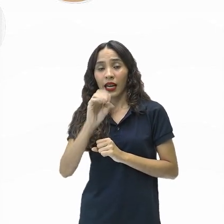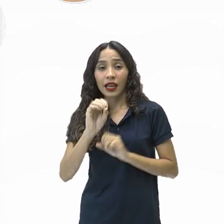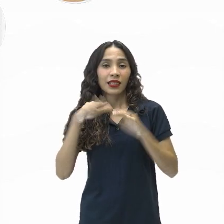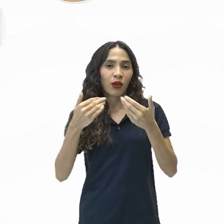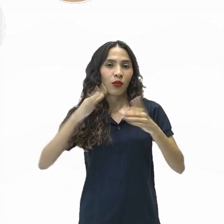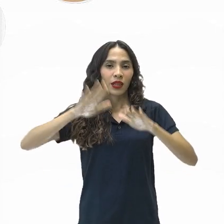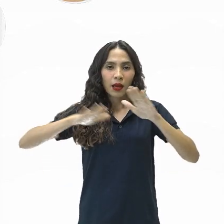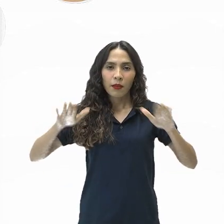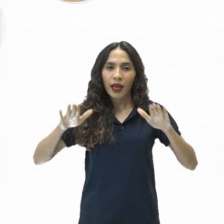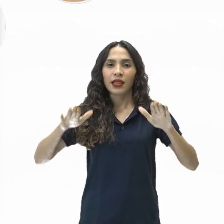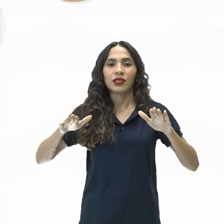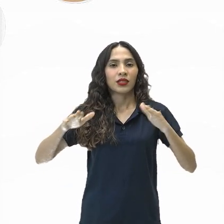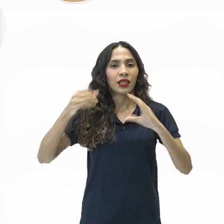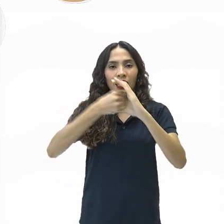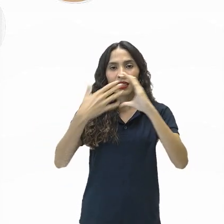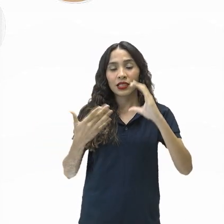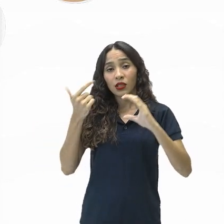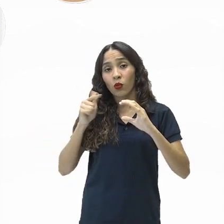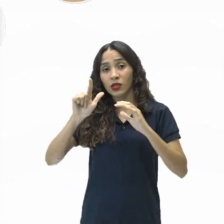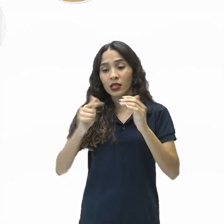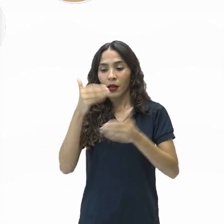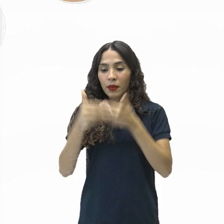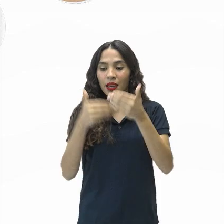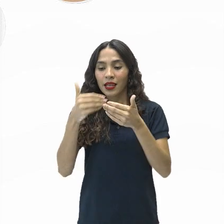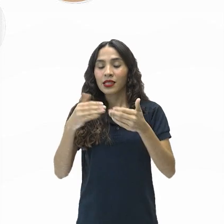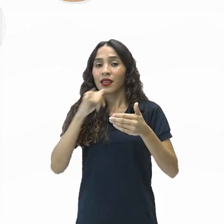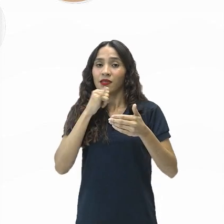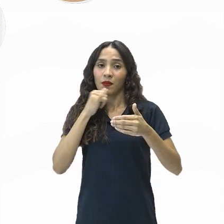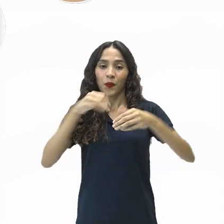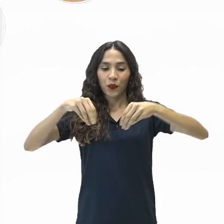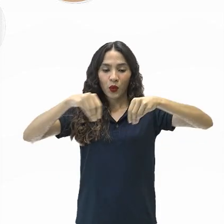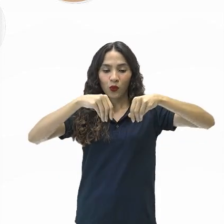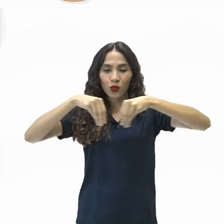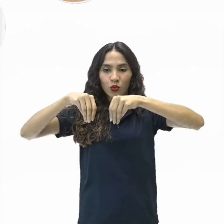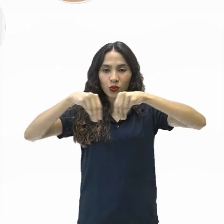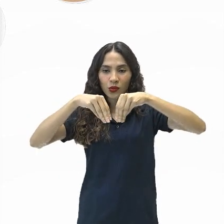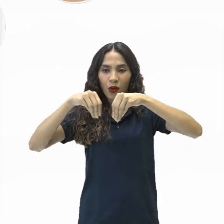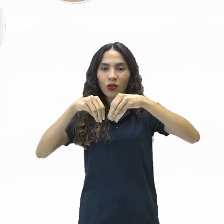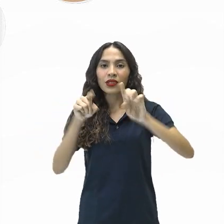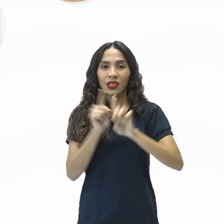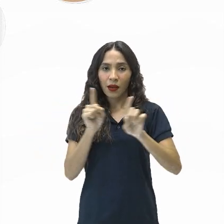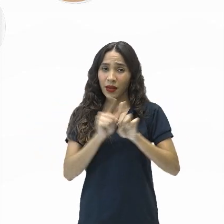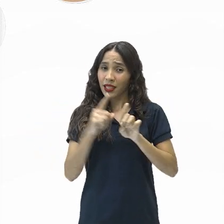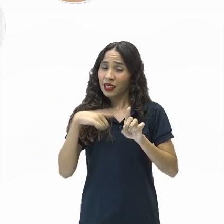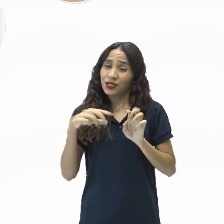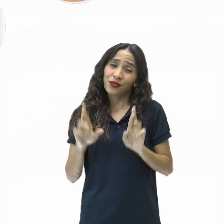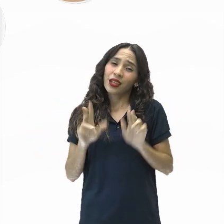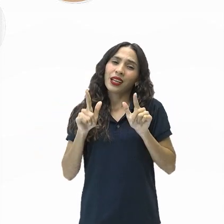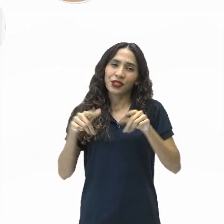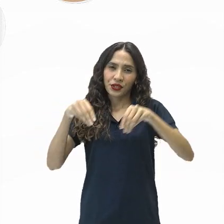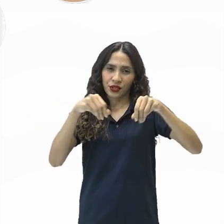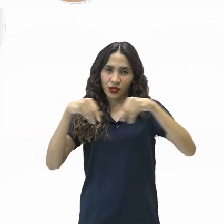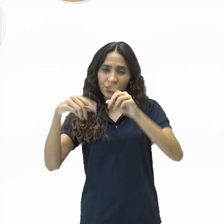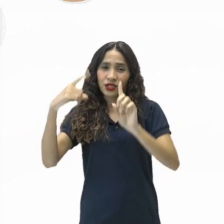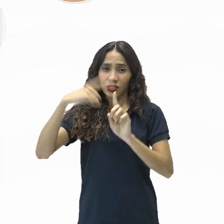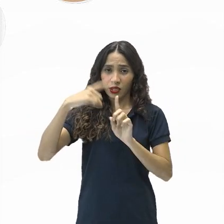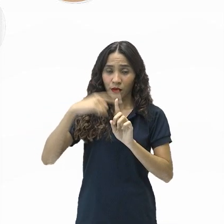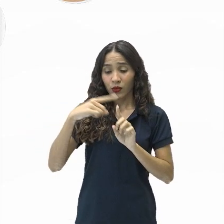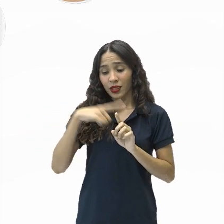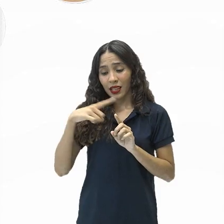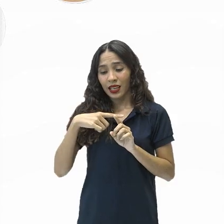para manter aquele ambiente. O solo também, existem diferentes tipos de solo. Tem um solo que é